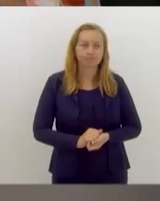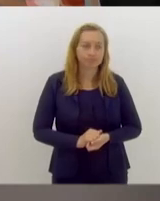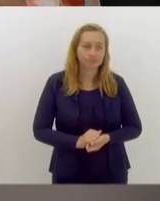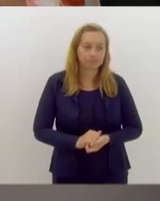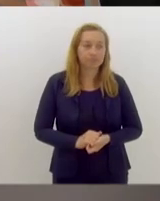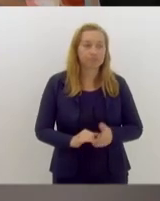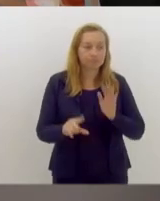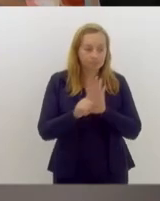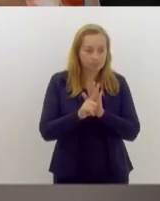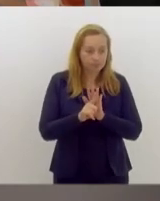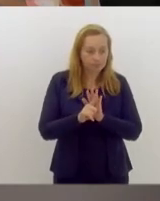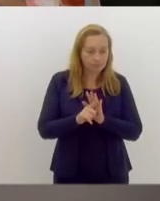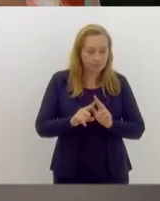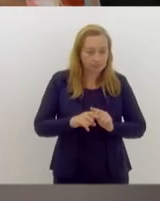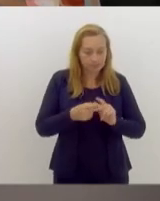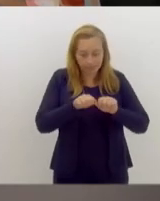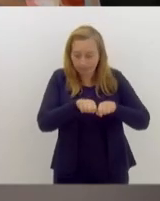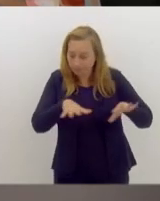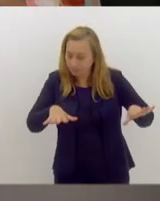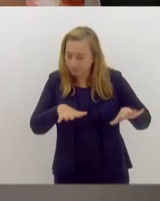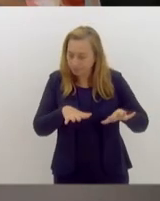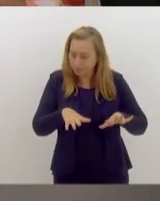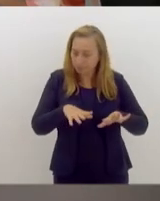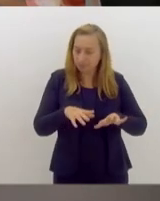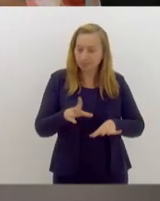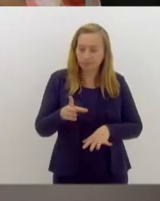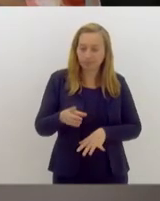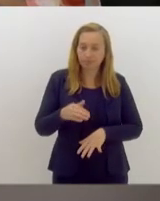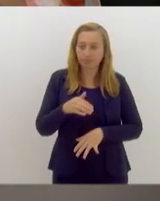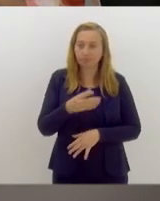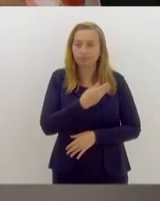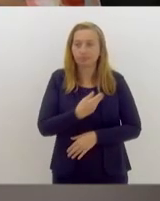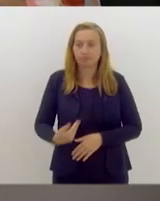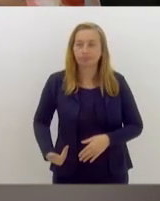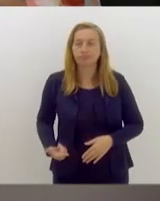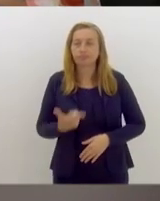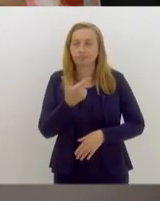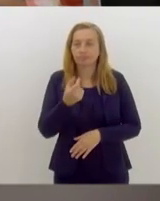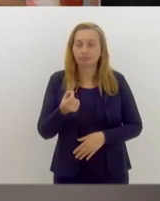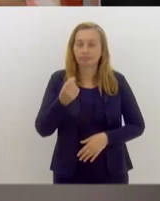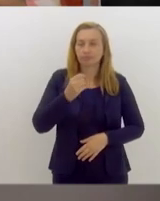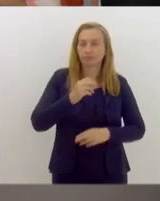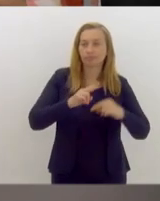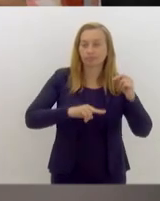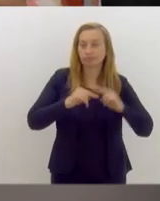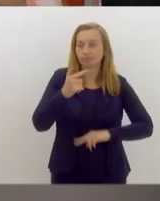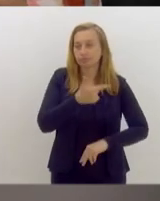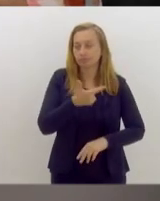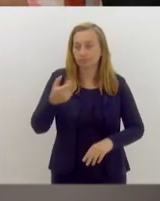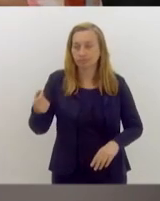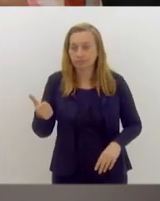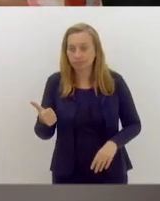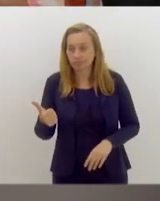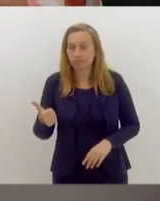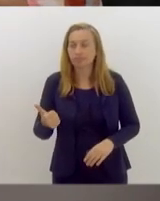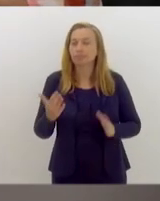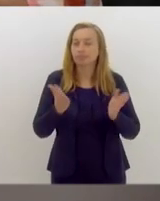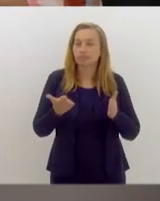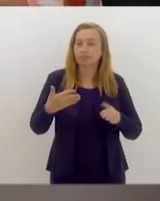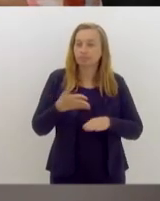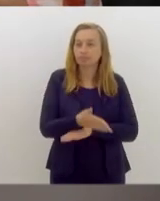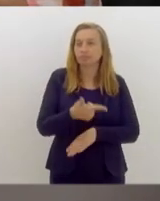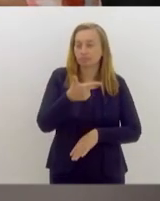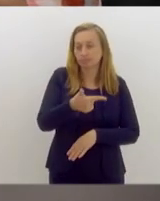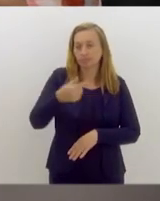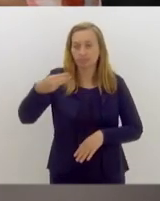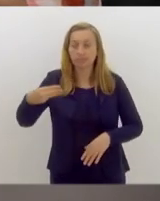Essa lei que autoriza a ampliação, ela foi sancionada pelo governador em 20 de julho de 2021. Nós estamos caminhando para 2023 e